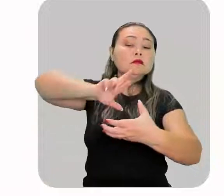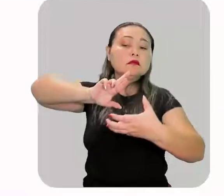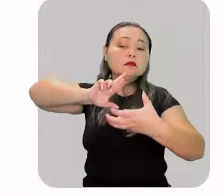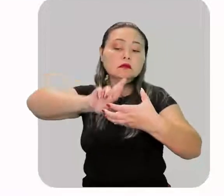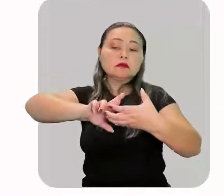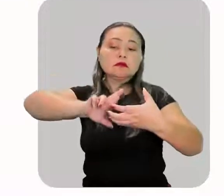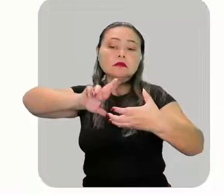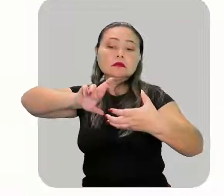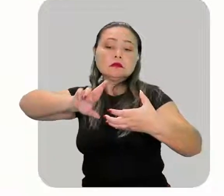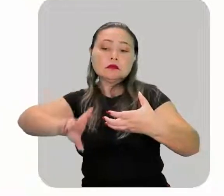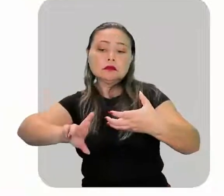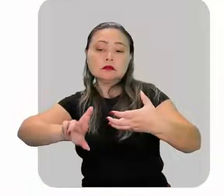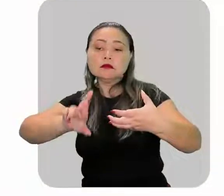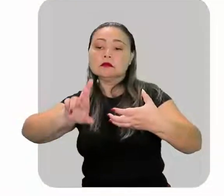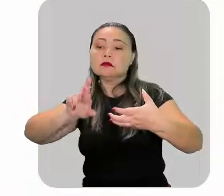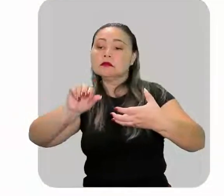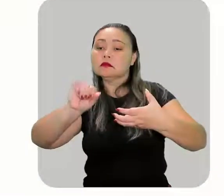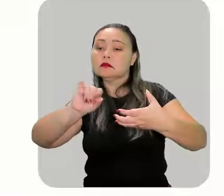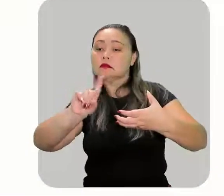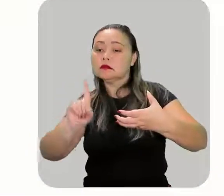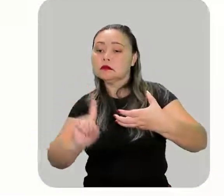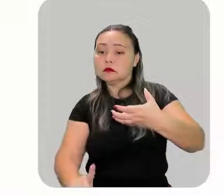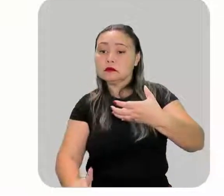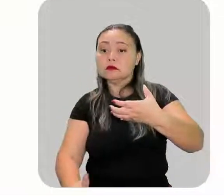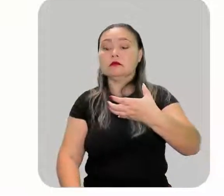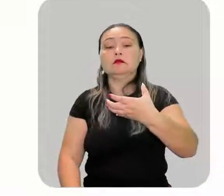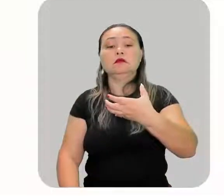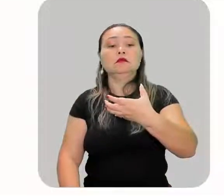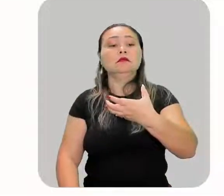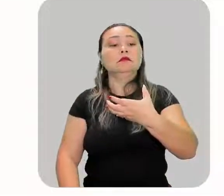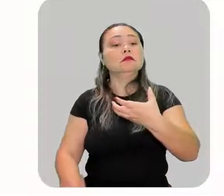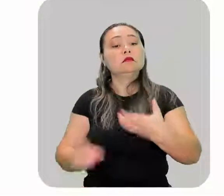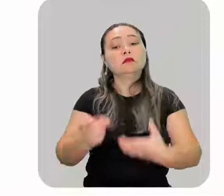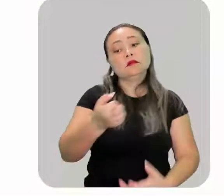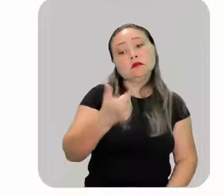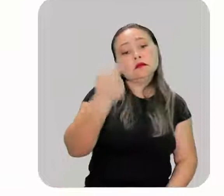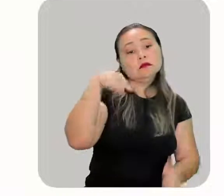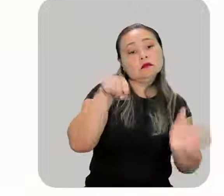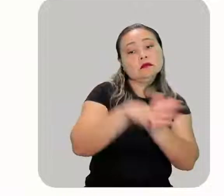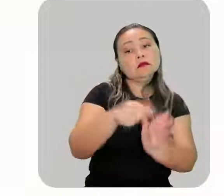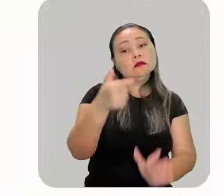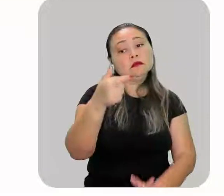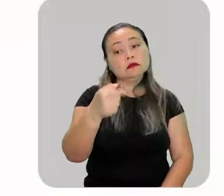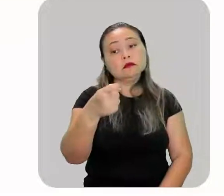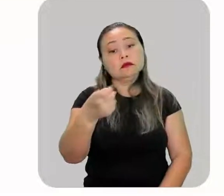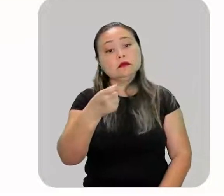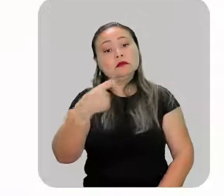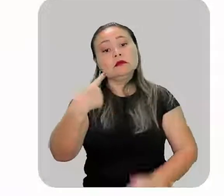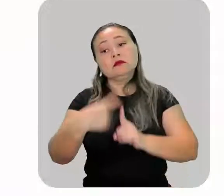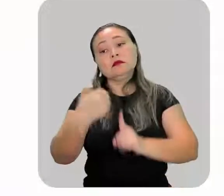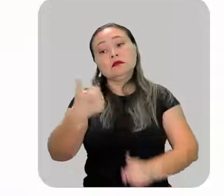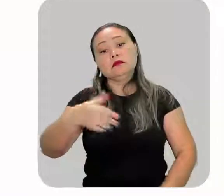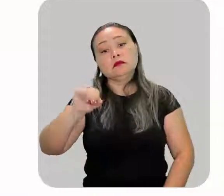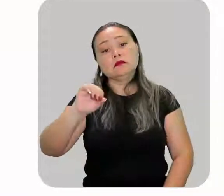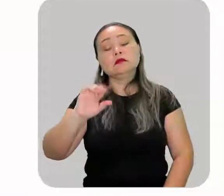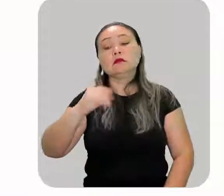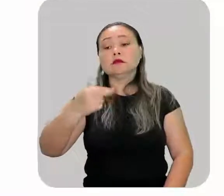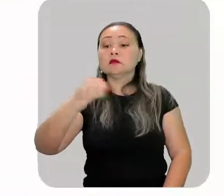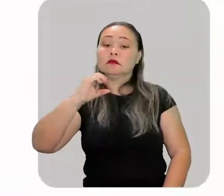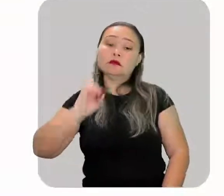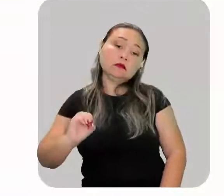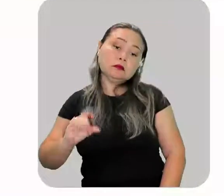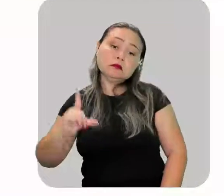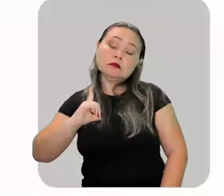Então, olha lá, nós vimos agorinha, não foi? Que x ao quadrado menos 7x mais 10 tinha como raízes